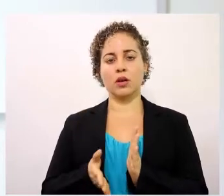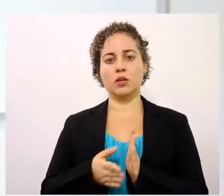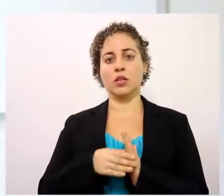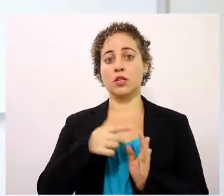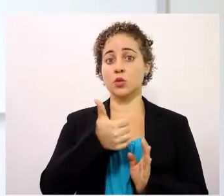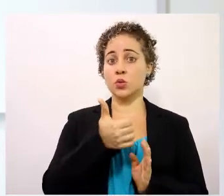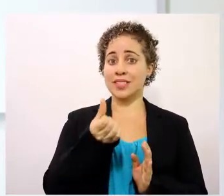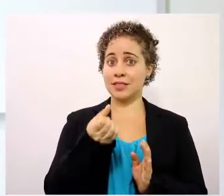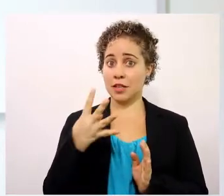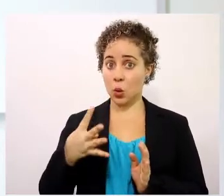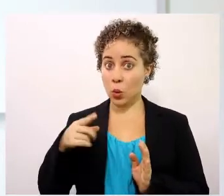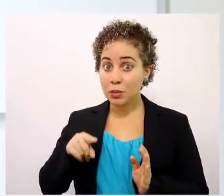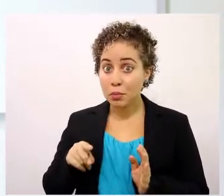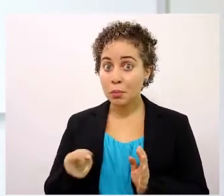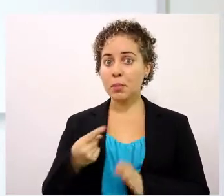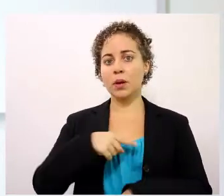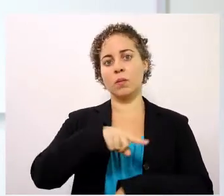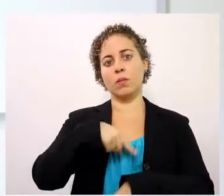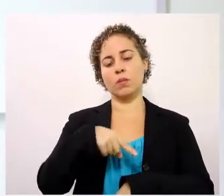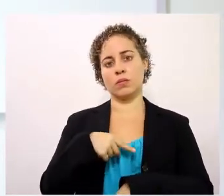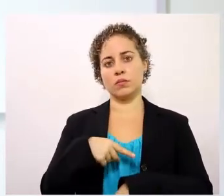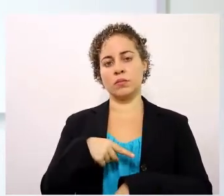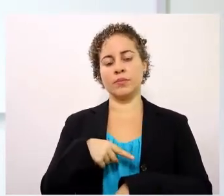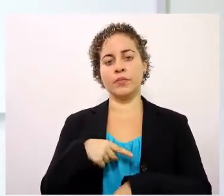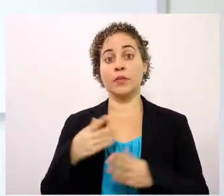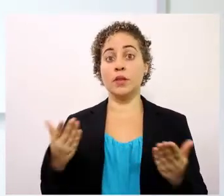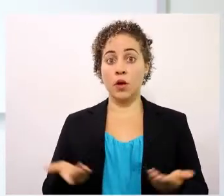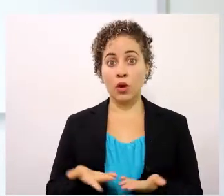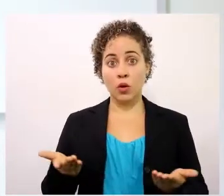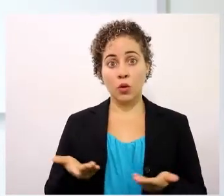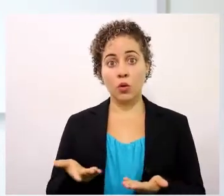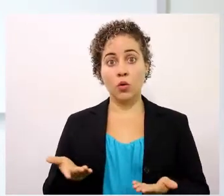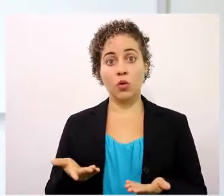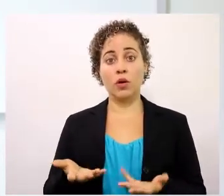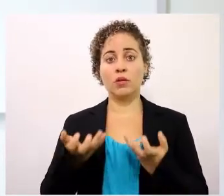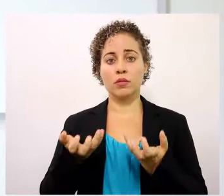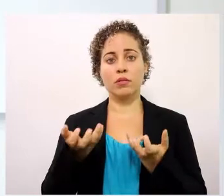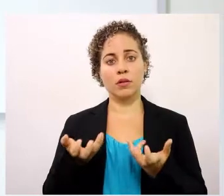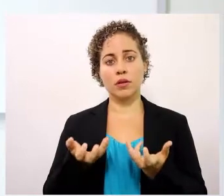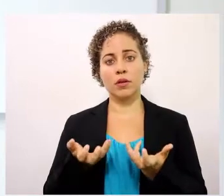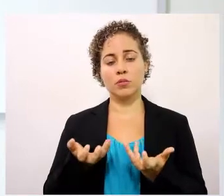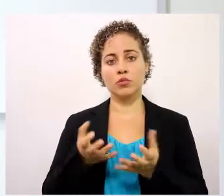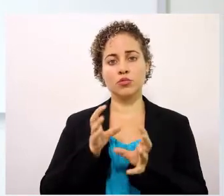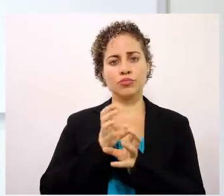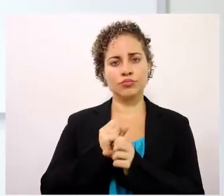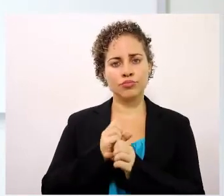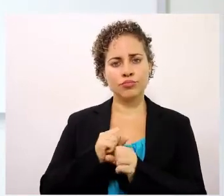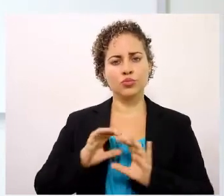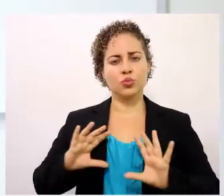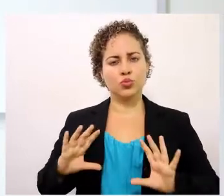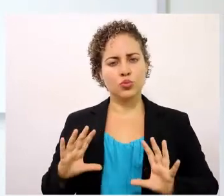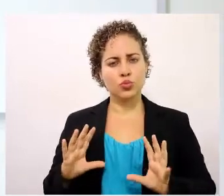foi 264 mil, e agora pretendemos calcular